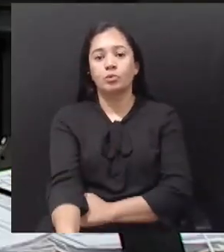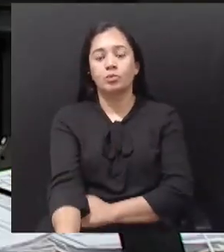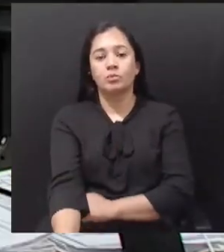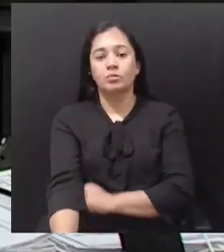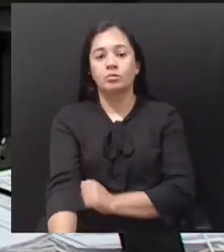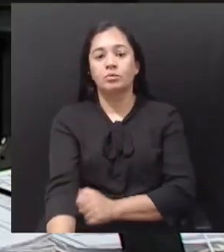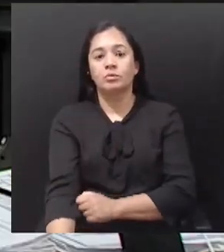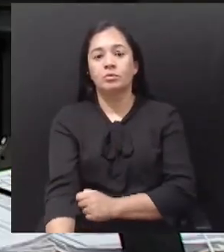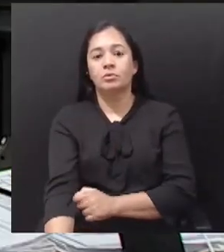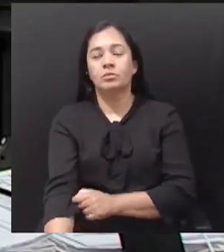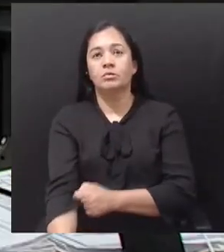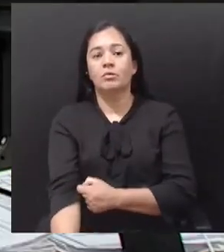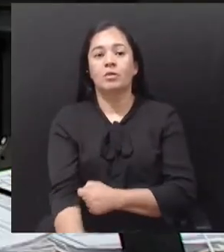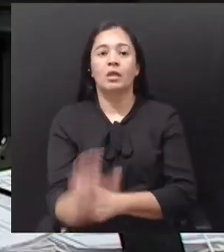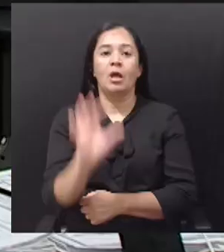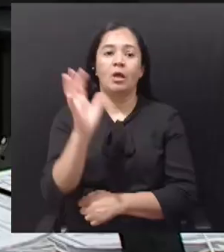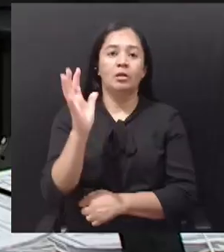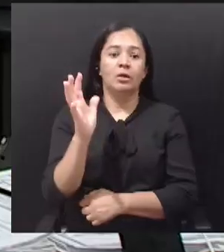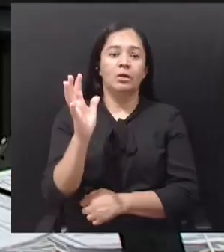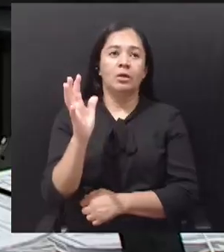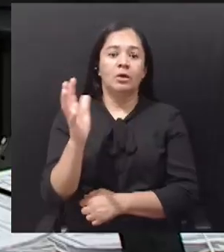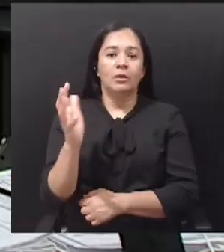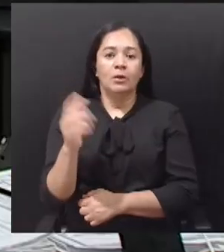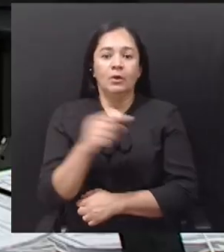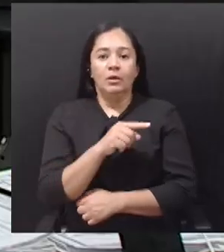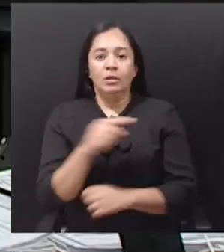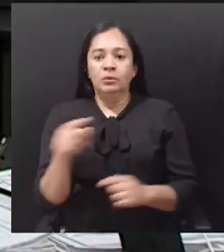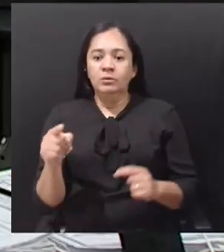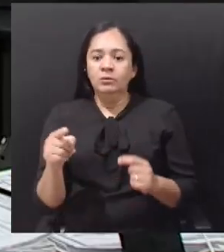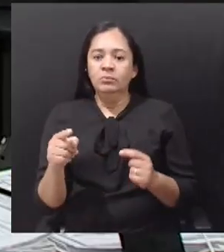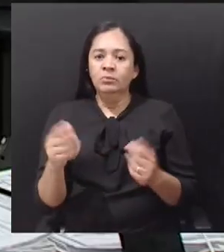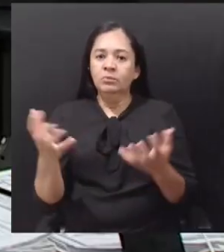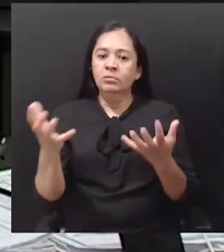e aí você quer